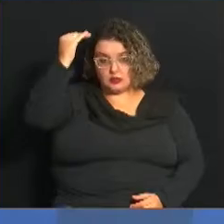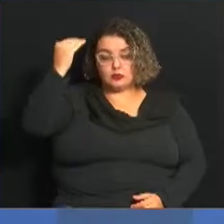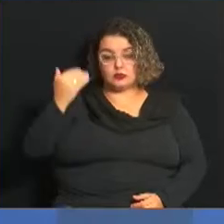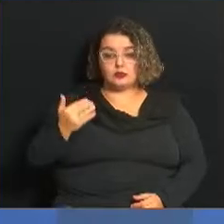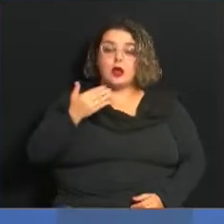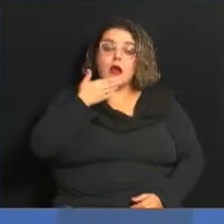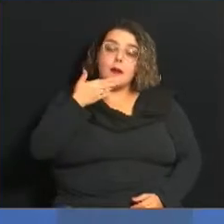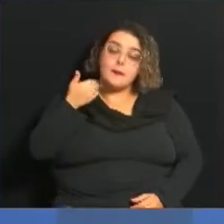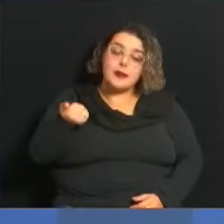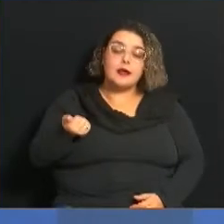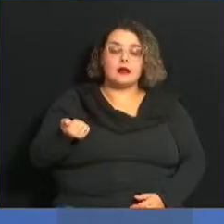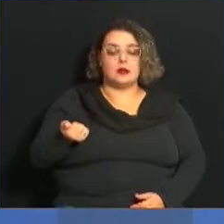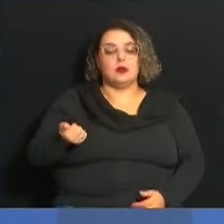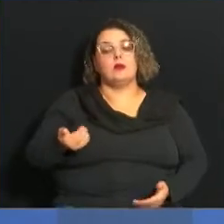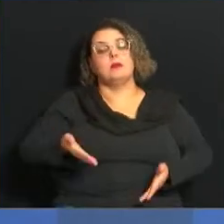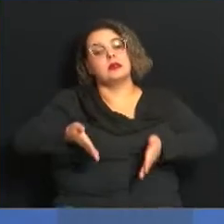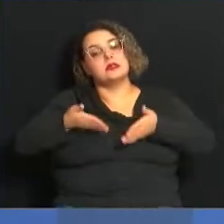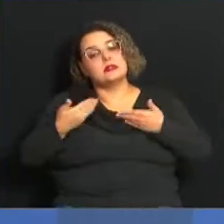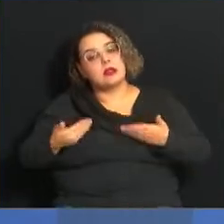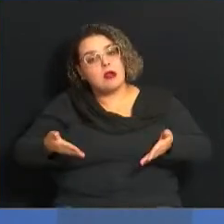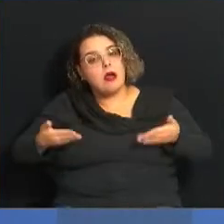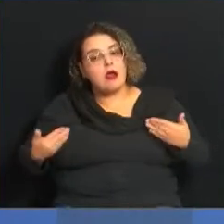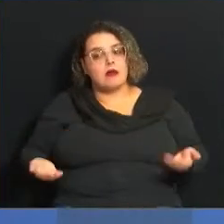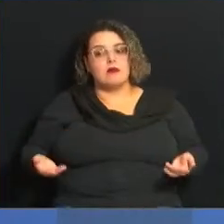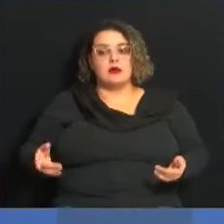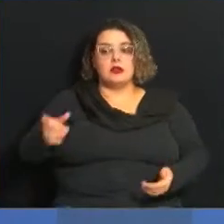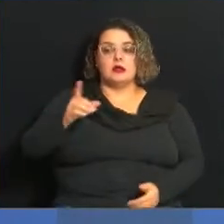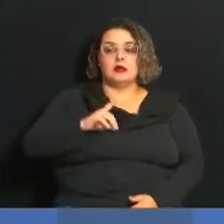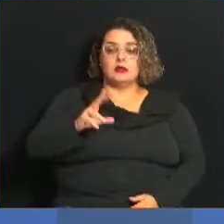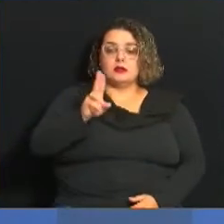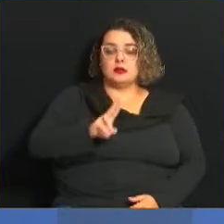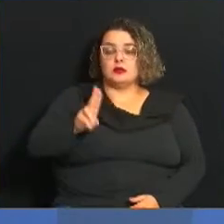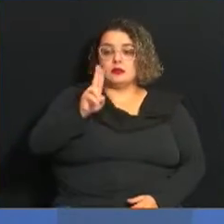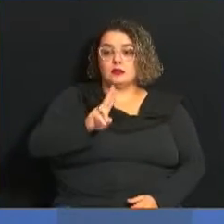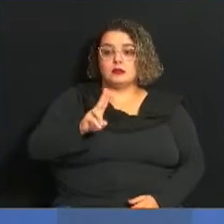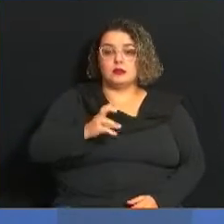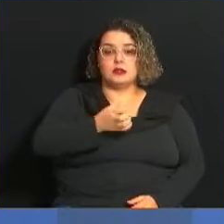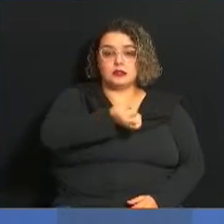mais tranquila, olha. A gente tem uma ocupação de